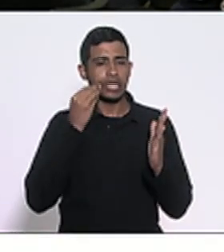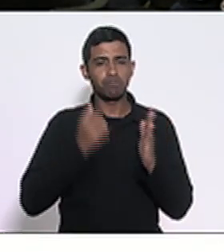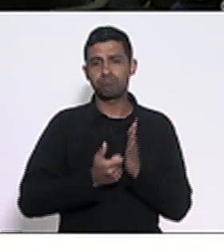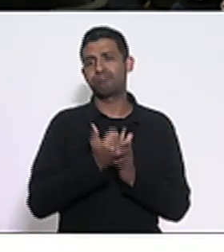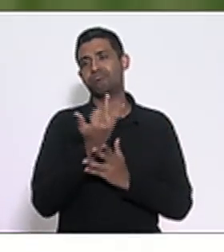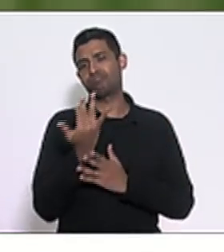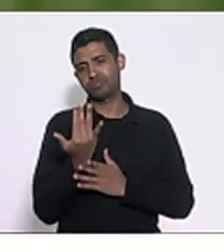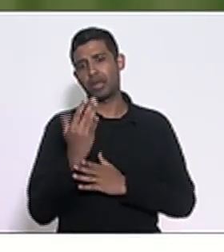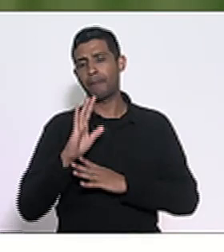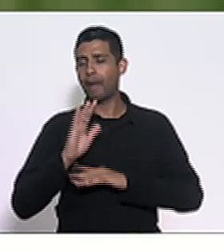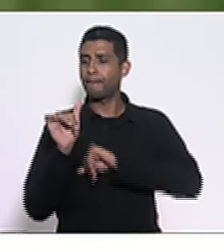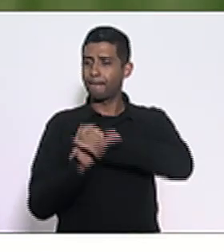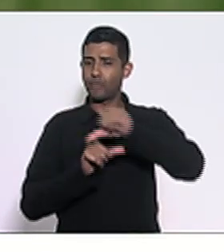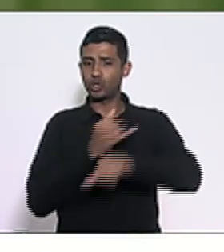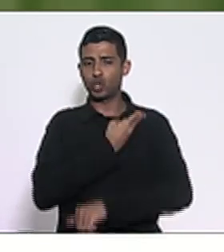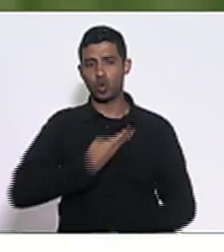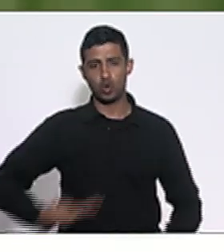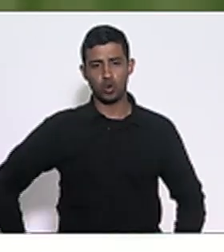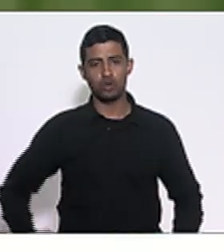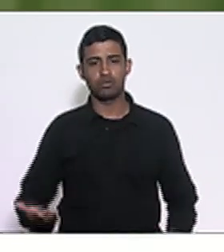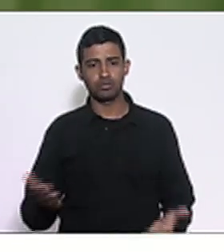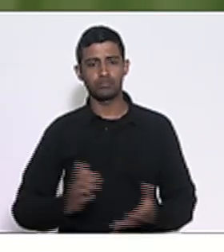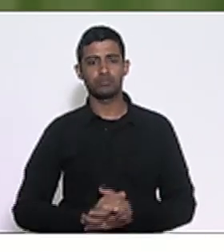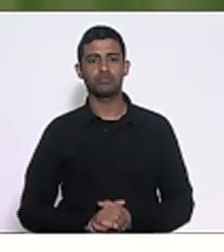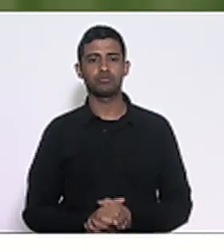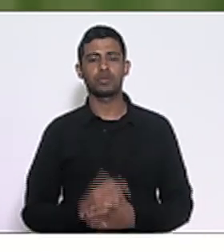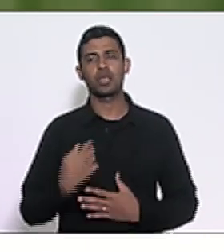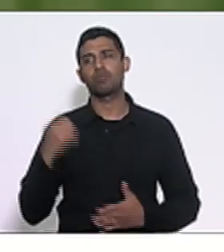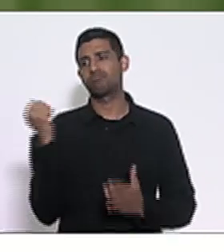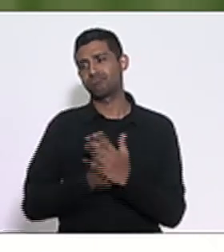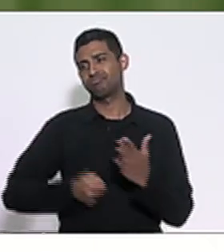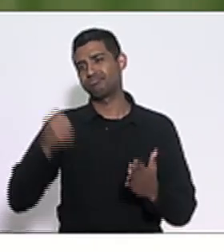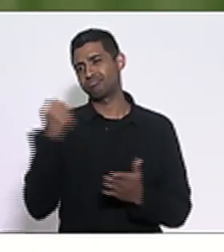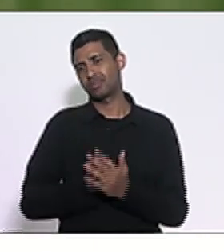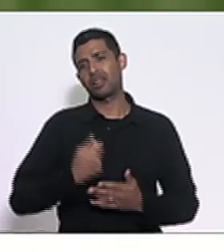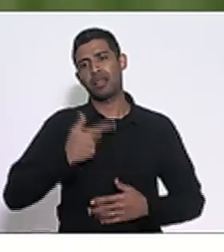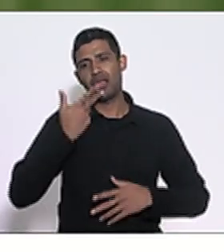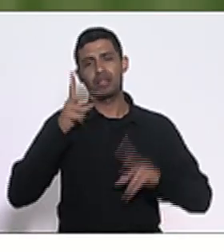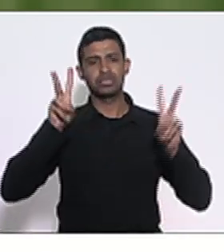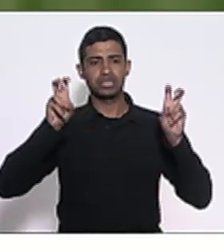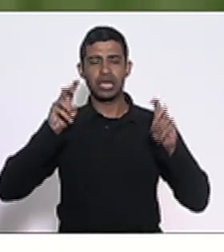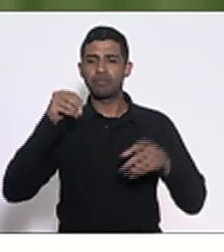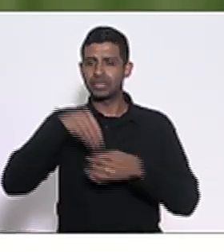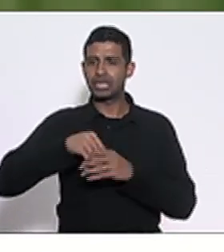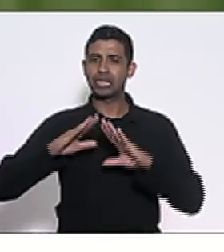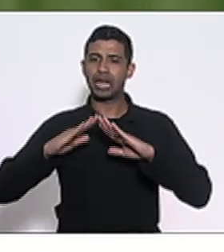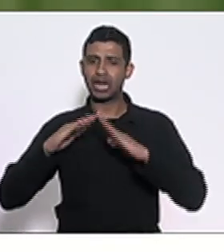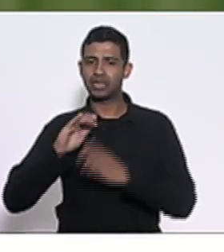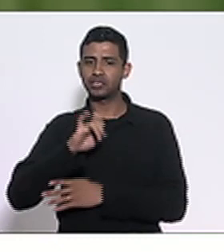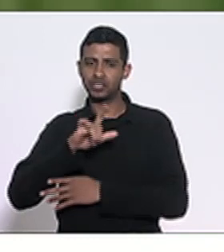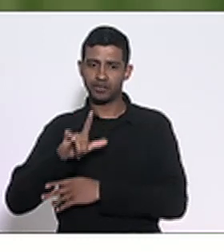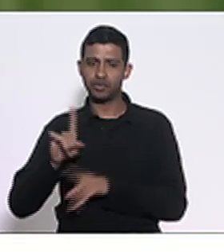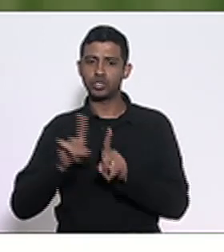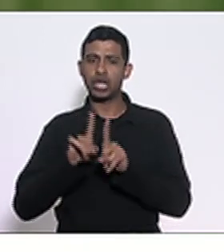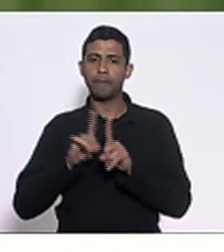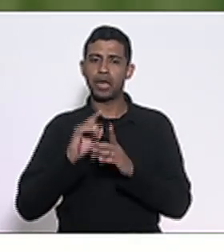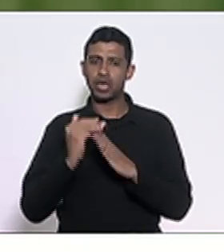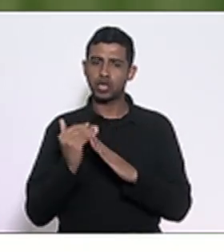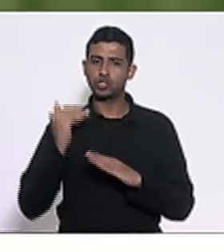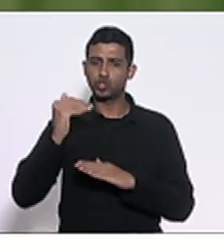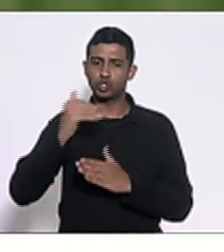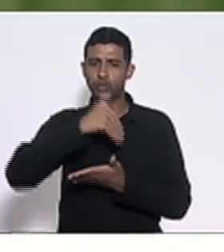Ao mudar o governo, eu venho fomentando esse assunto dentro do governo, dentro da própria Casa Civil e dentro da Subsecretaria